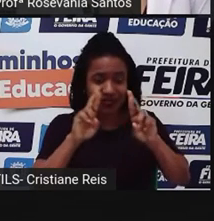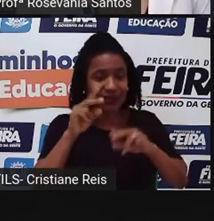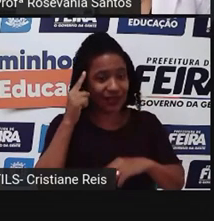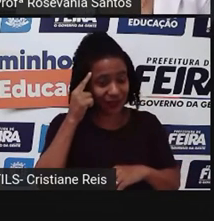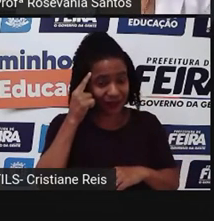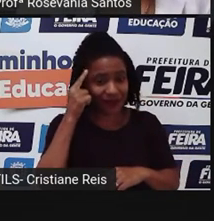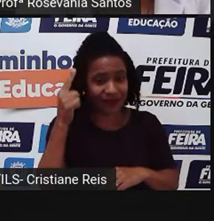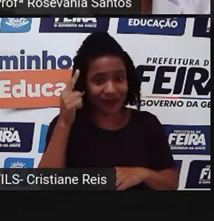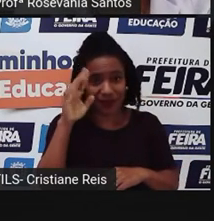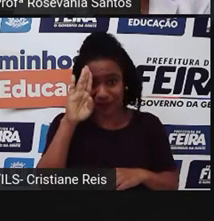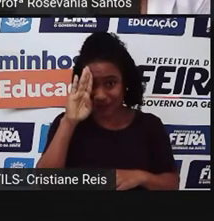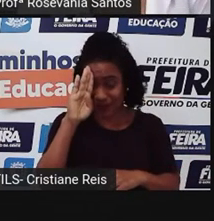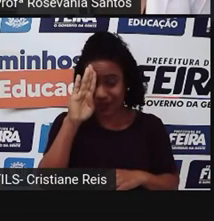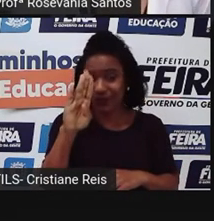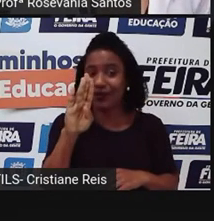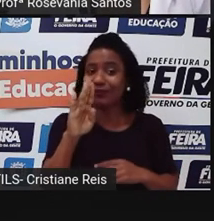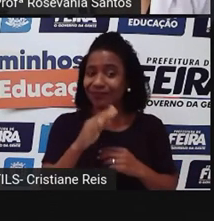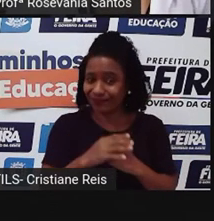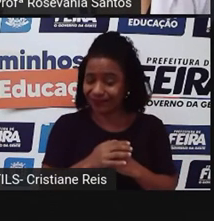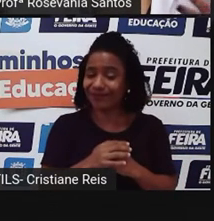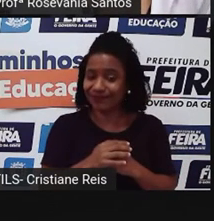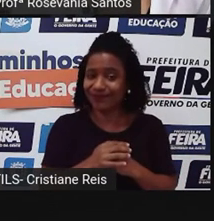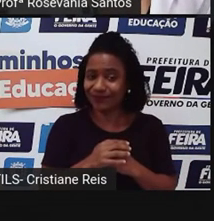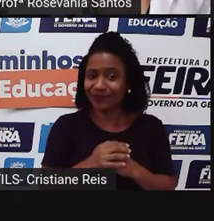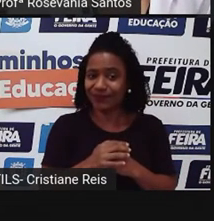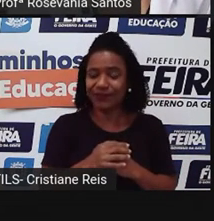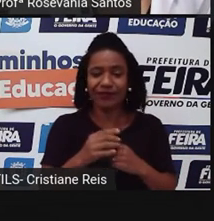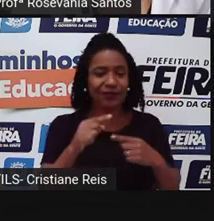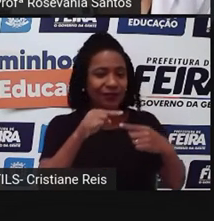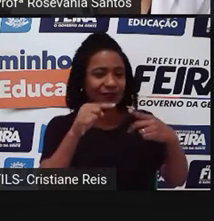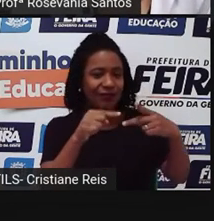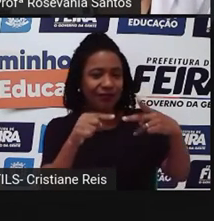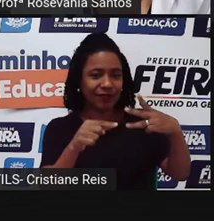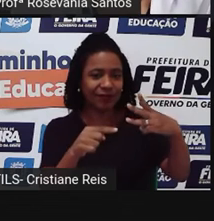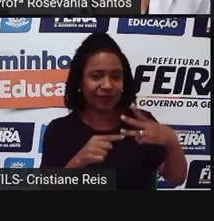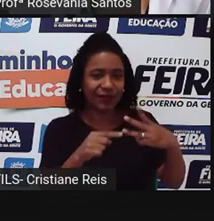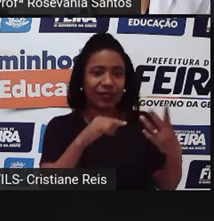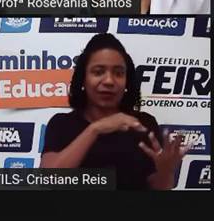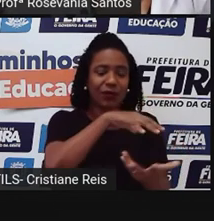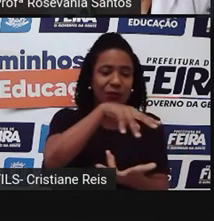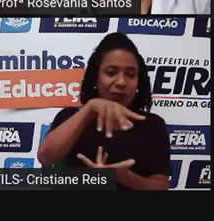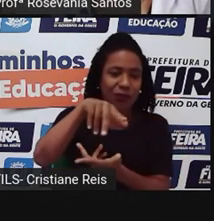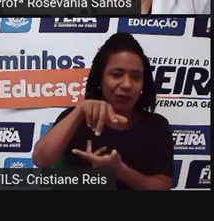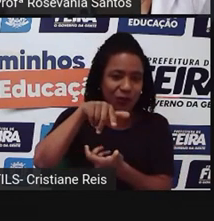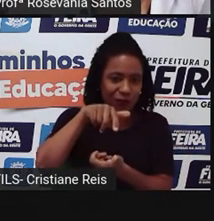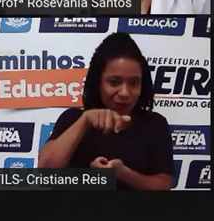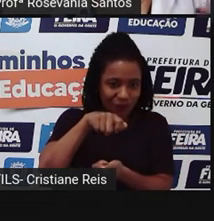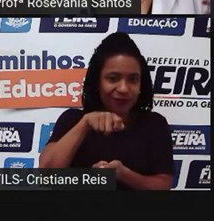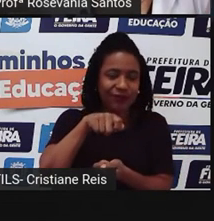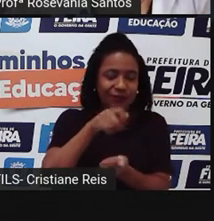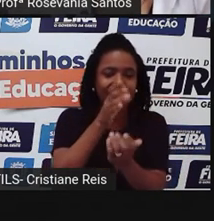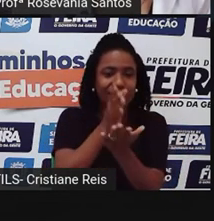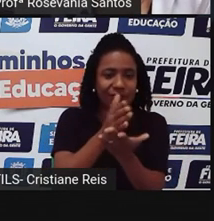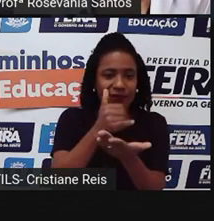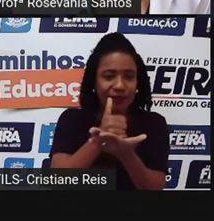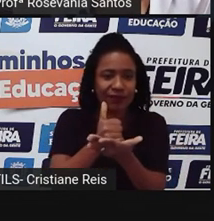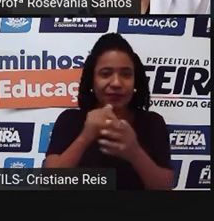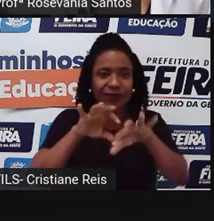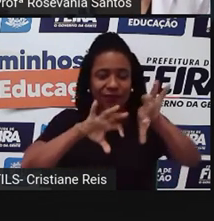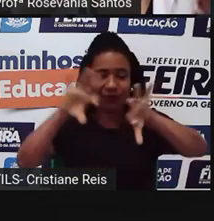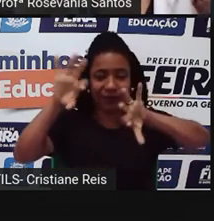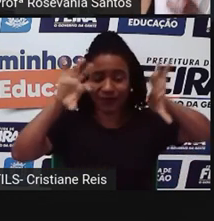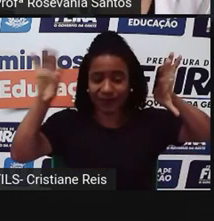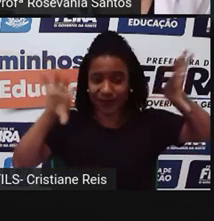o principal a se dizer, né, sobre isso é que o mundo, ele precisa, né, ser dividido, esses mais de